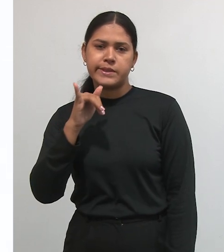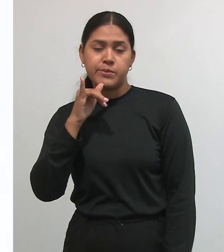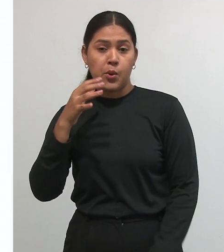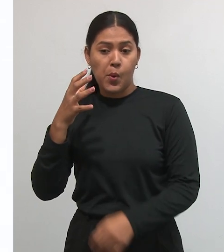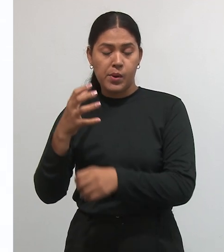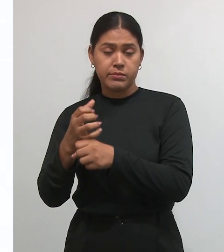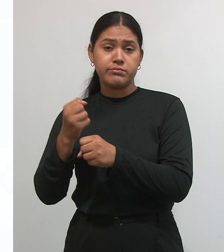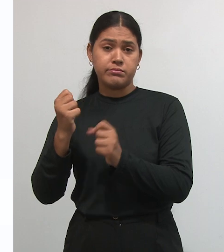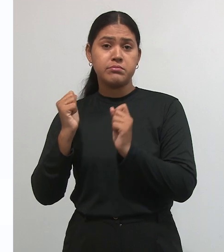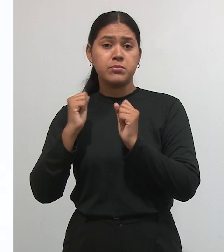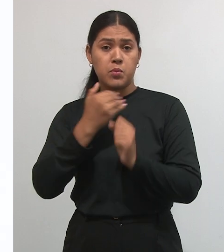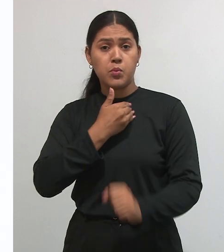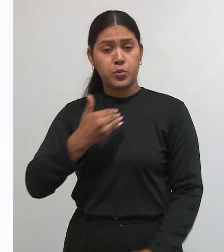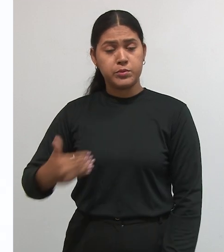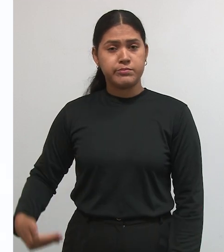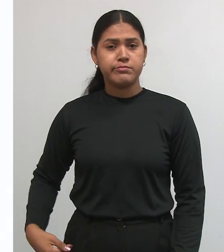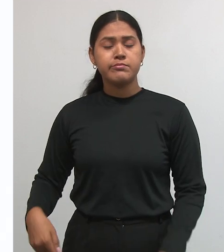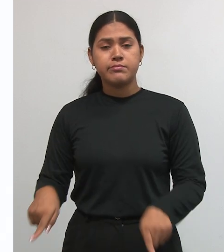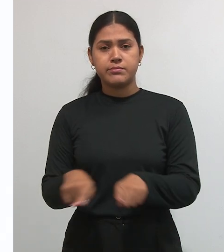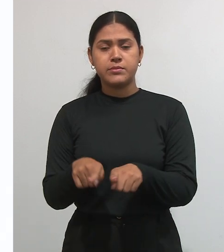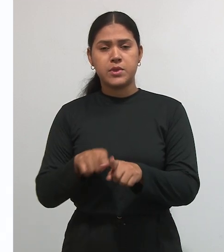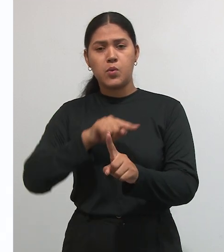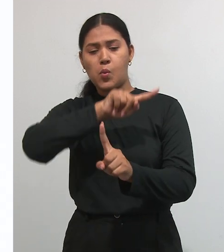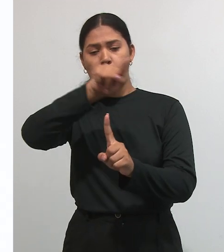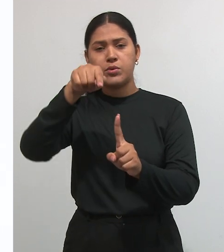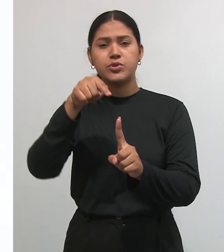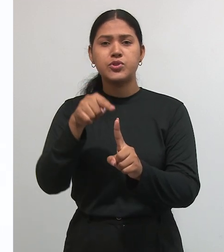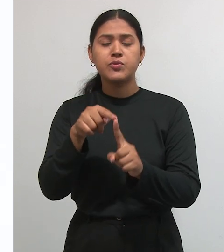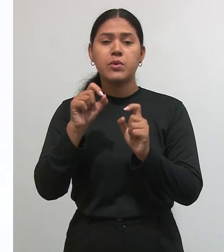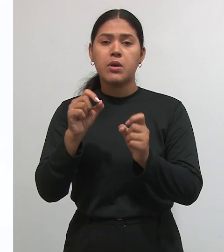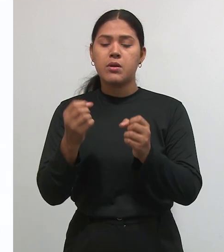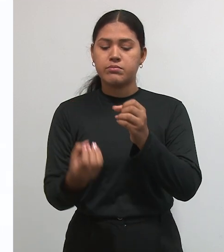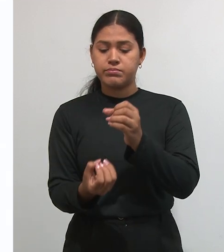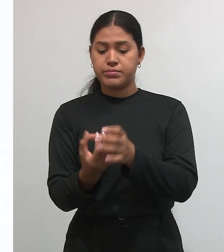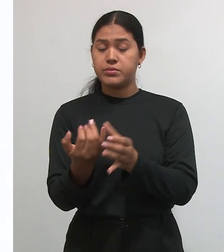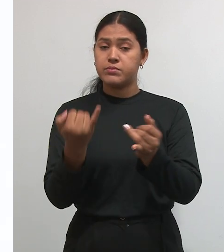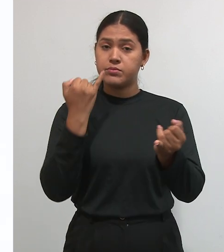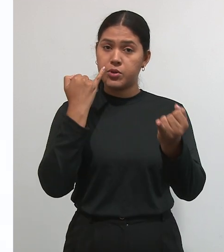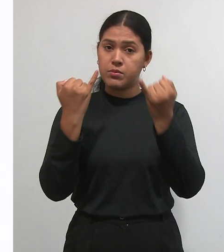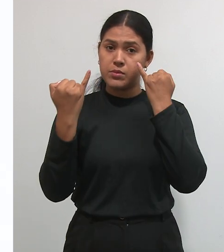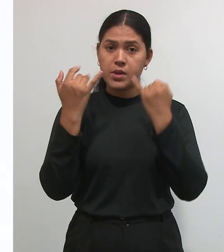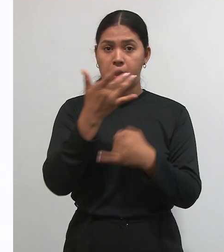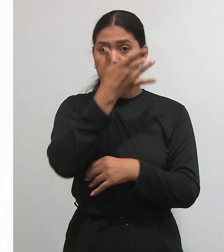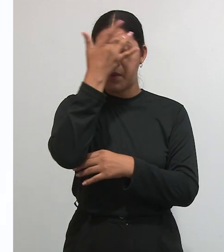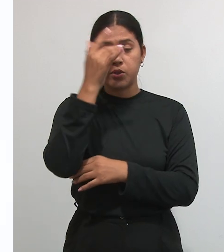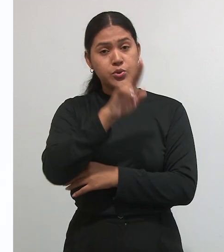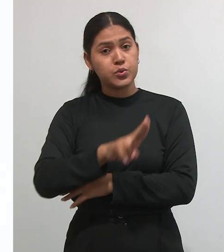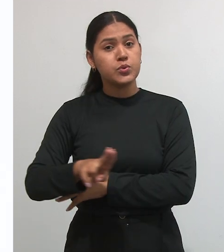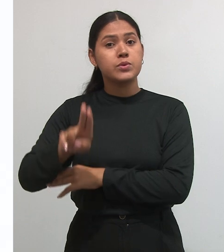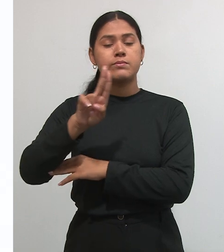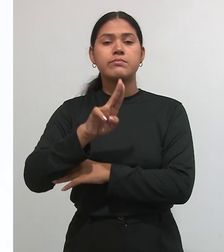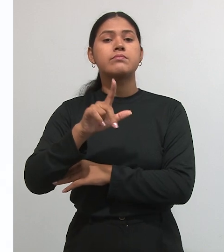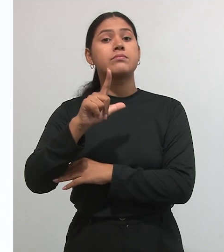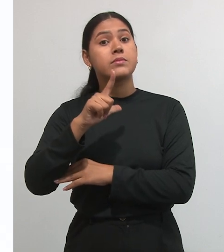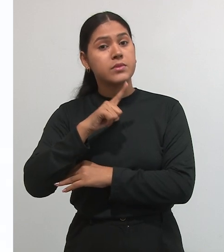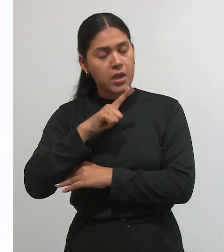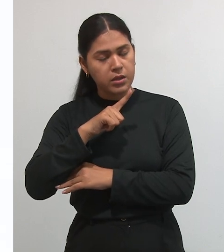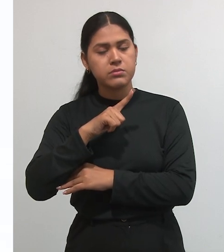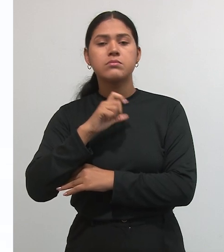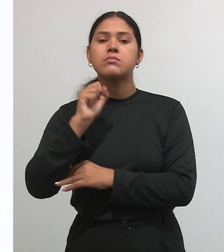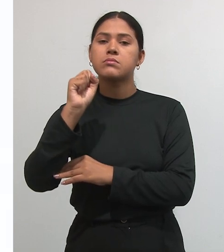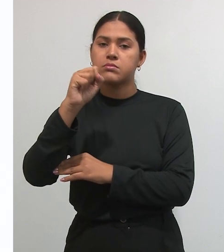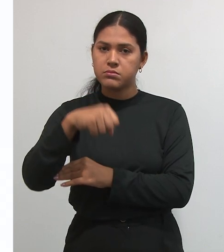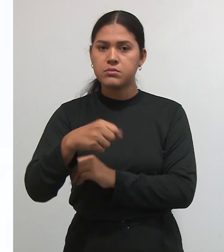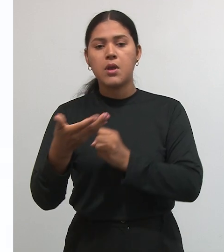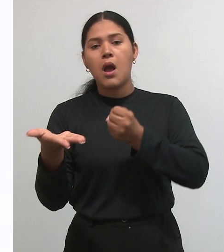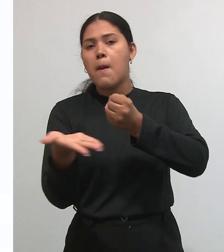a contabilidade também pública, ela visa também gerar informações aos usuários e ela deve se basear em princípios e normas.